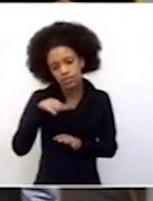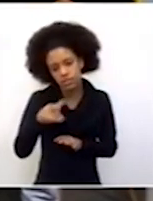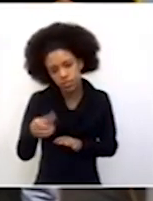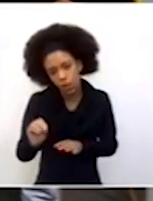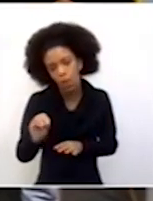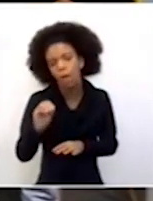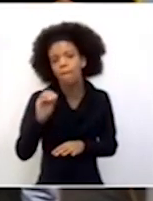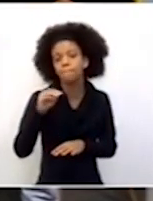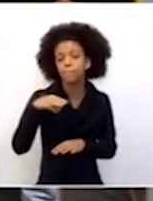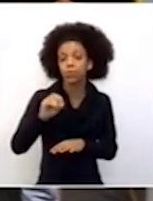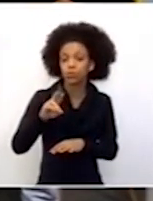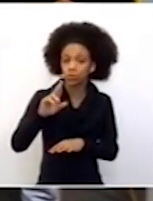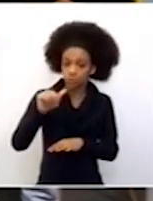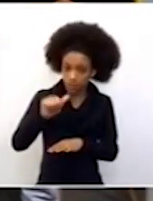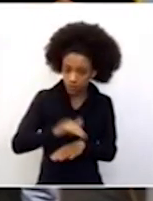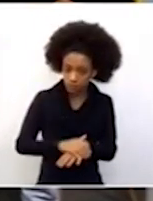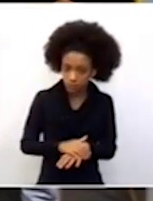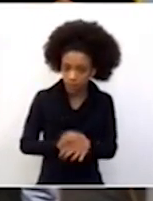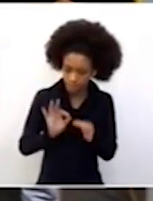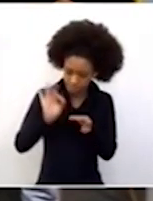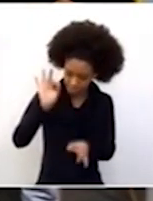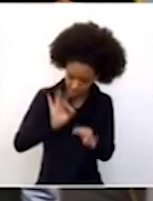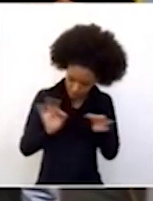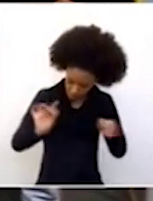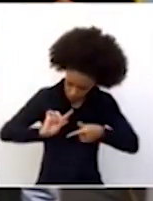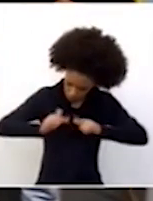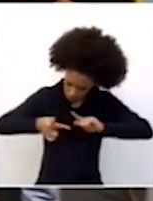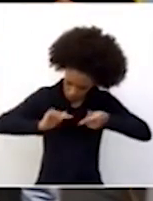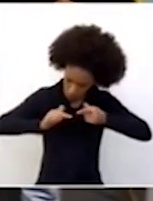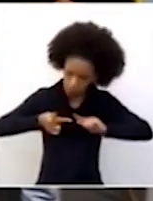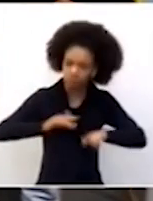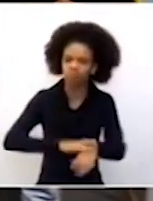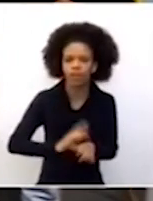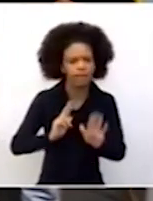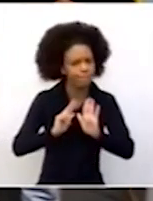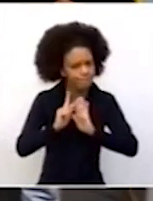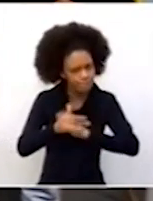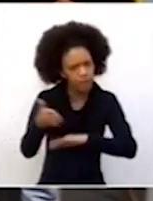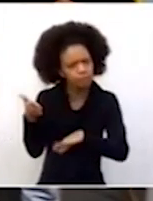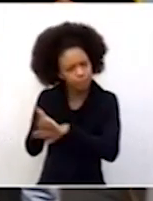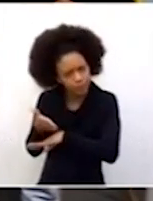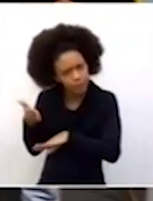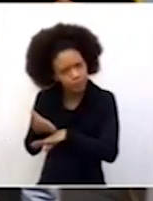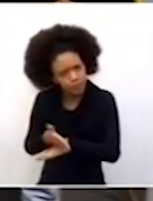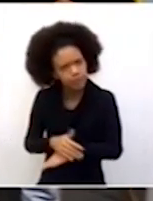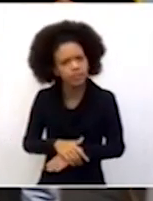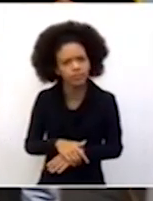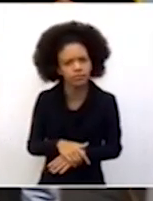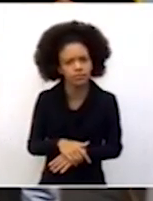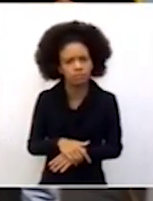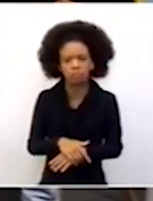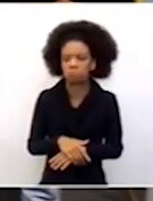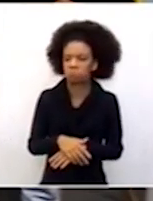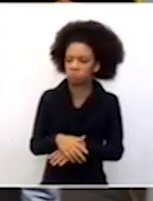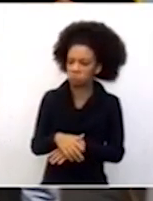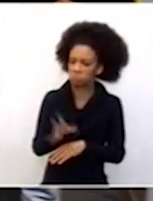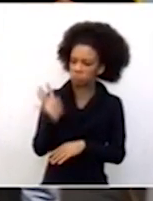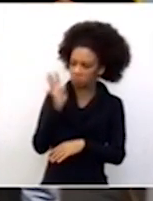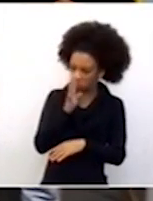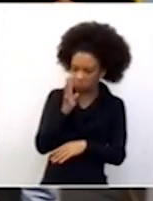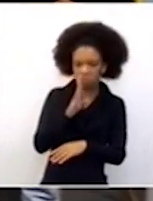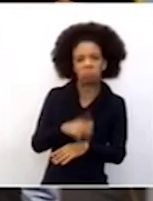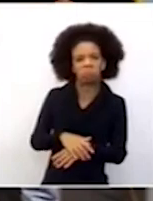proporção, medidas e simetria. Nossa, muitas participações mesmo. Né? Nossa, fiquei agora lisonjeado.